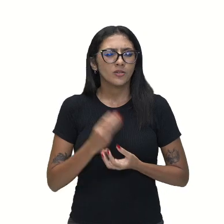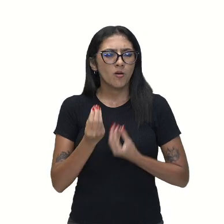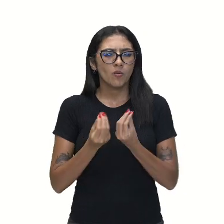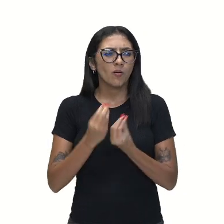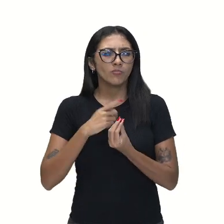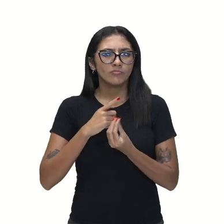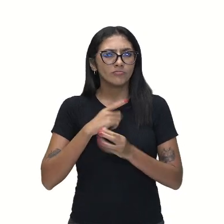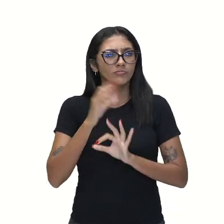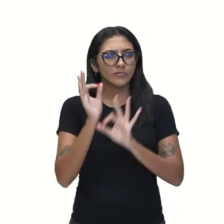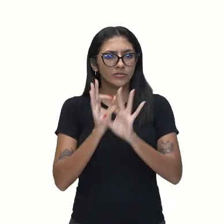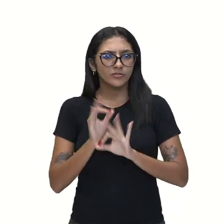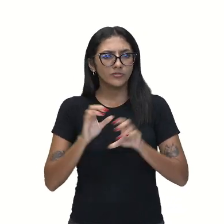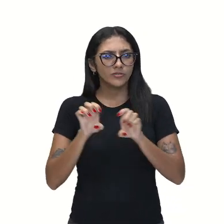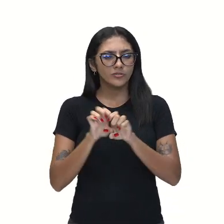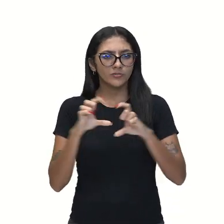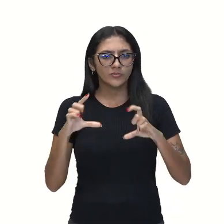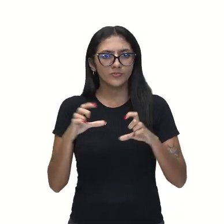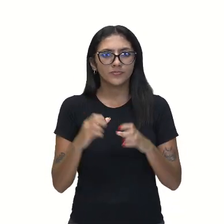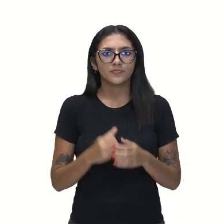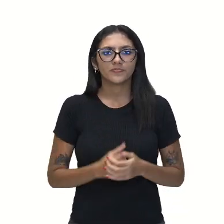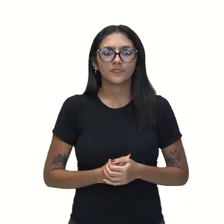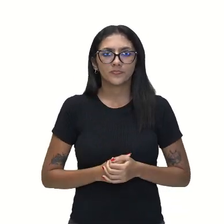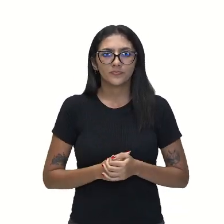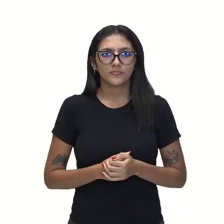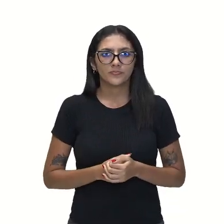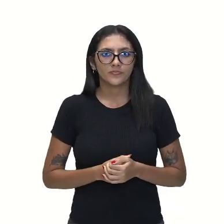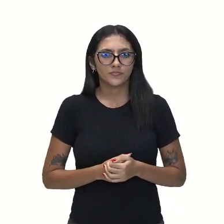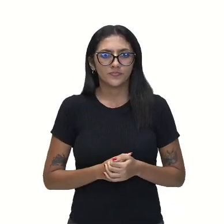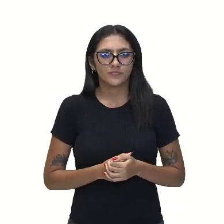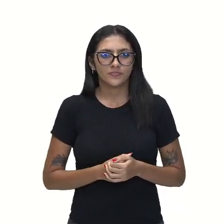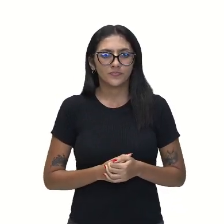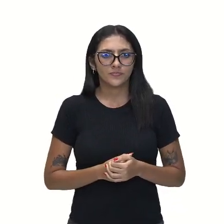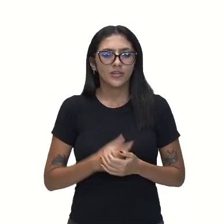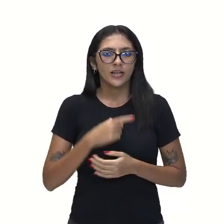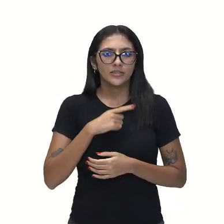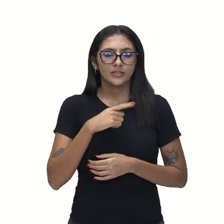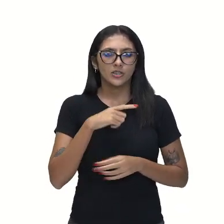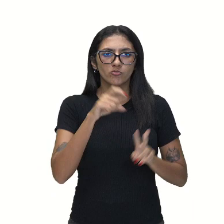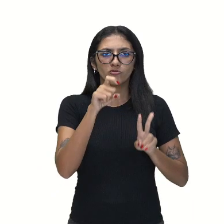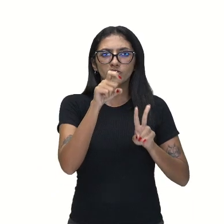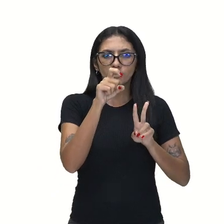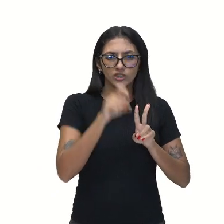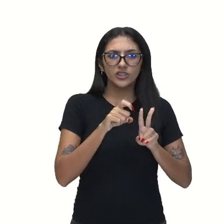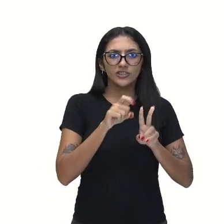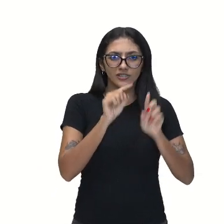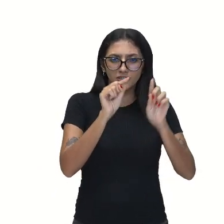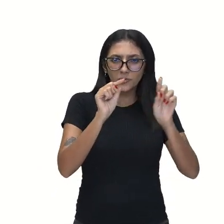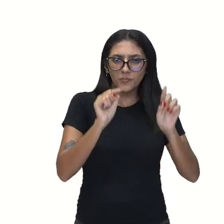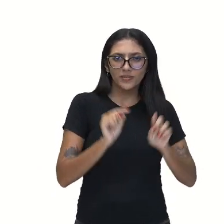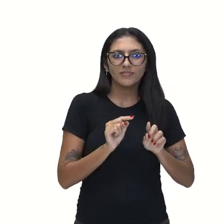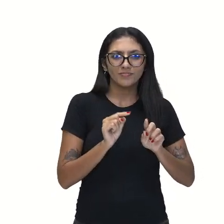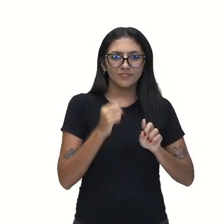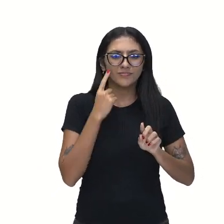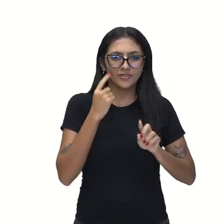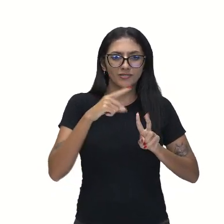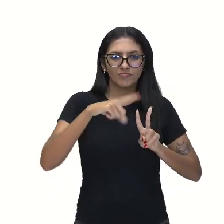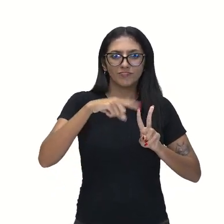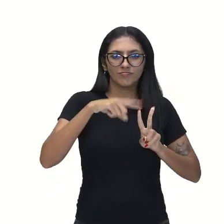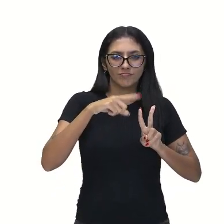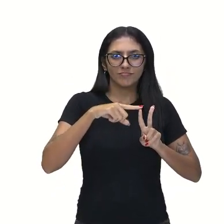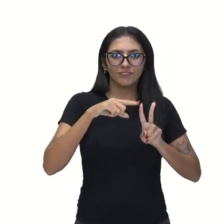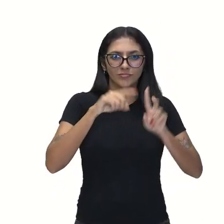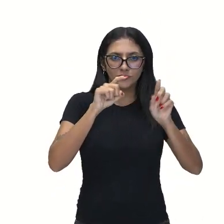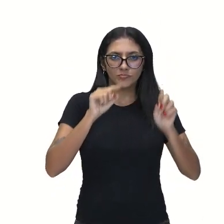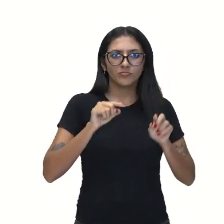professor? Veja, eu tenho a incógnita no expoente, então é uma equação exponencial. Para resolver